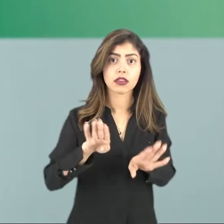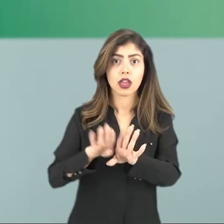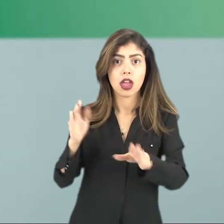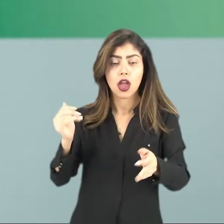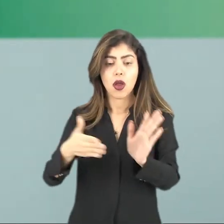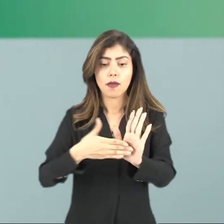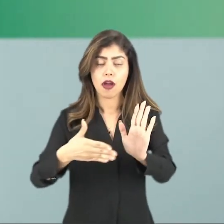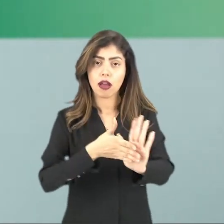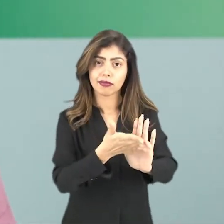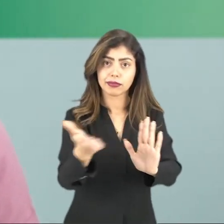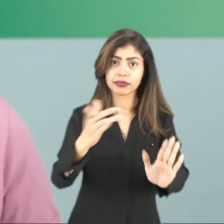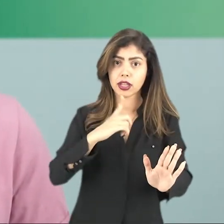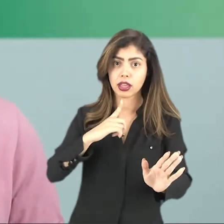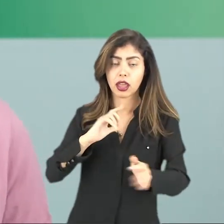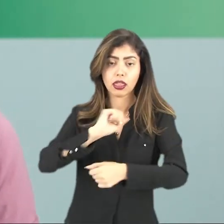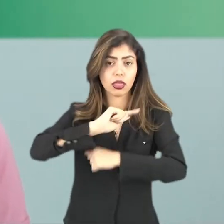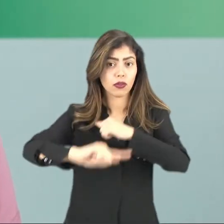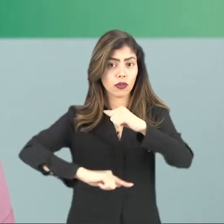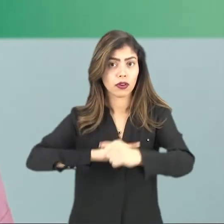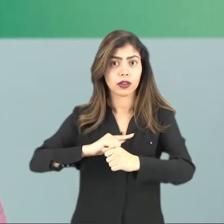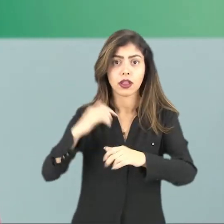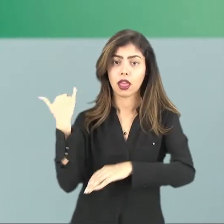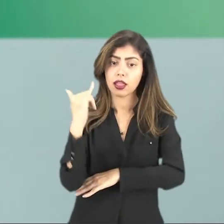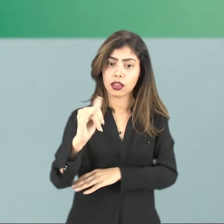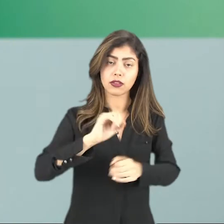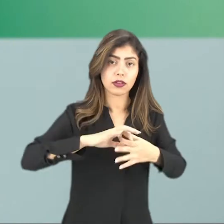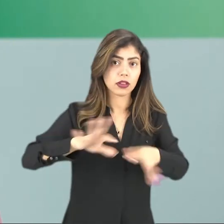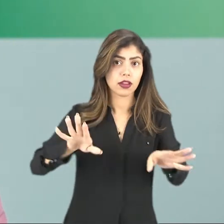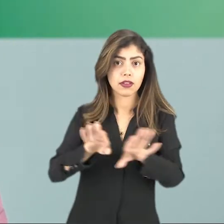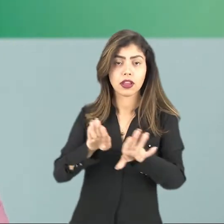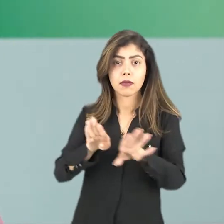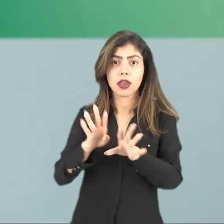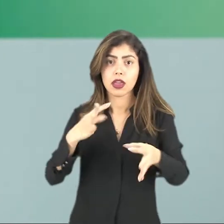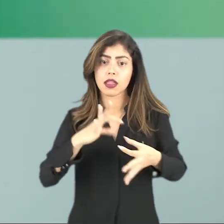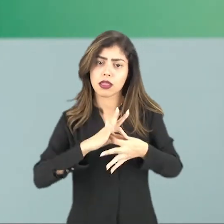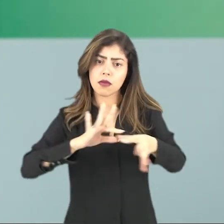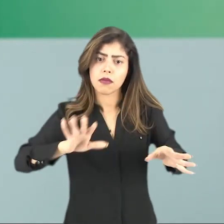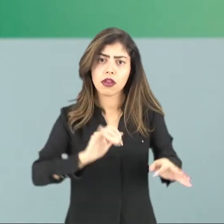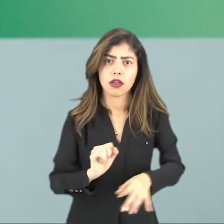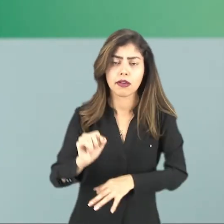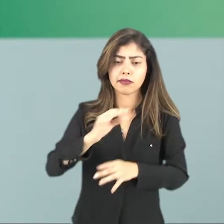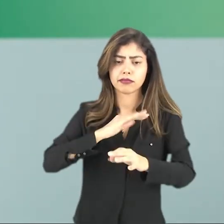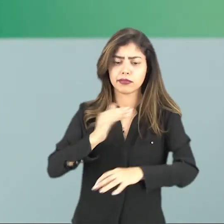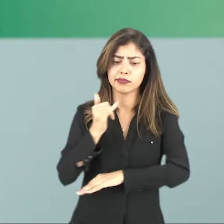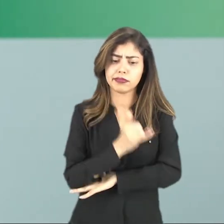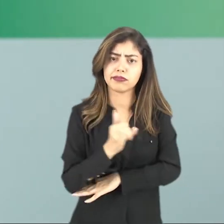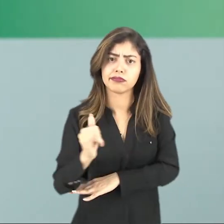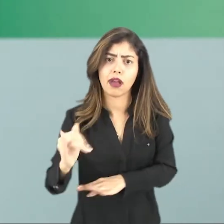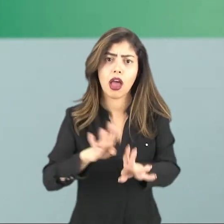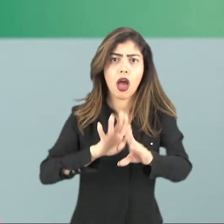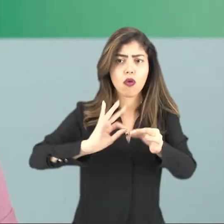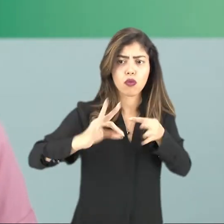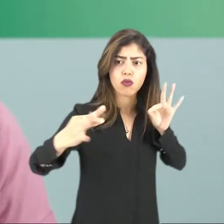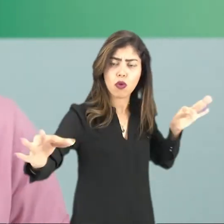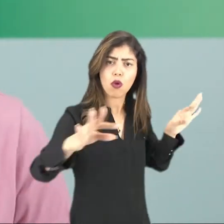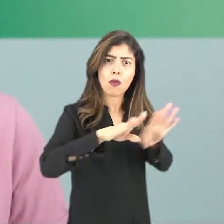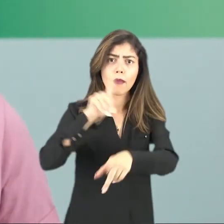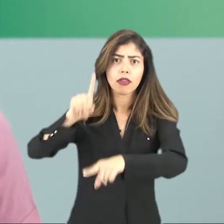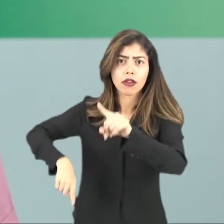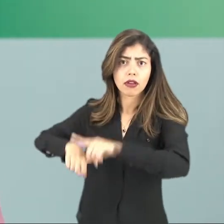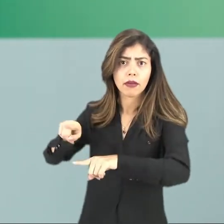estão dispostos nesses átomos, eles são chamados de elétrons livres e eles têm liberdade para se deslocarem ao longo do